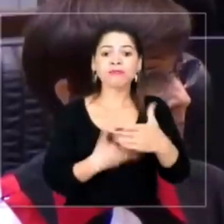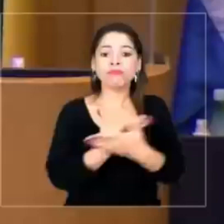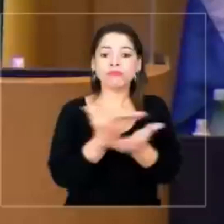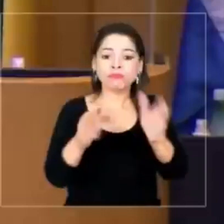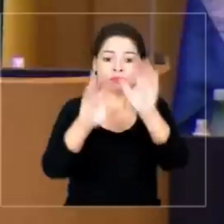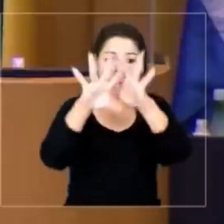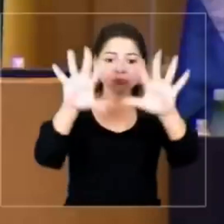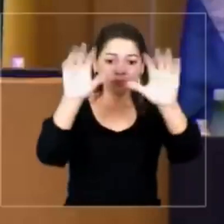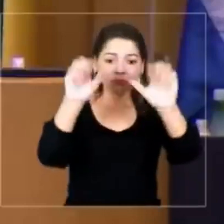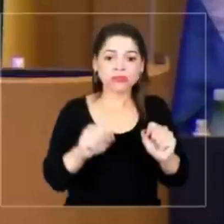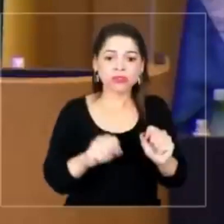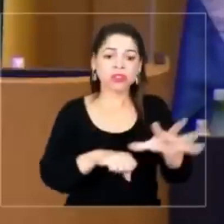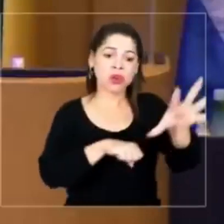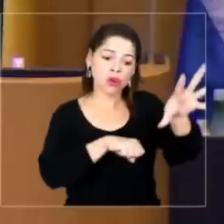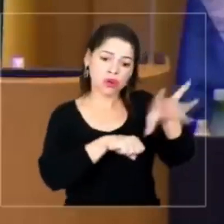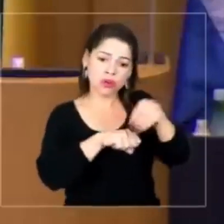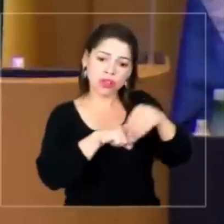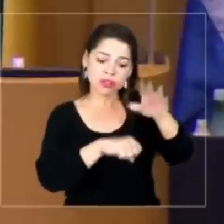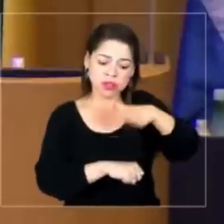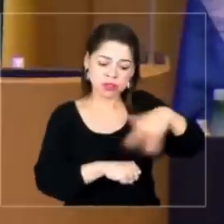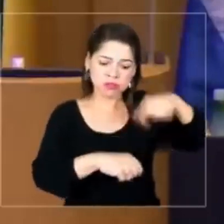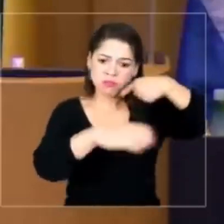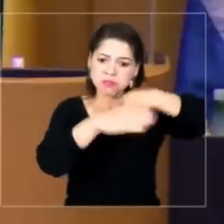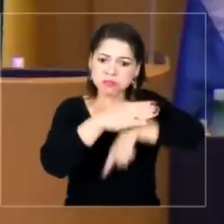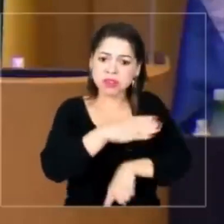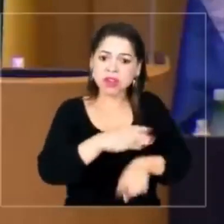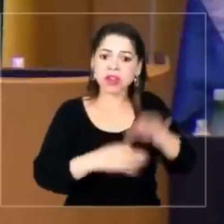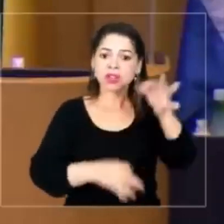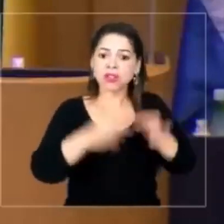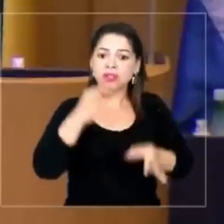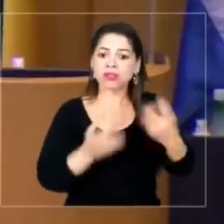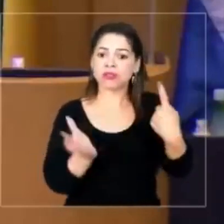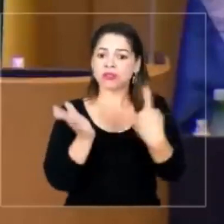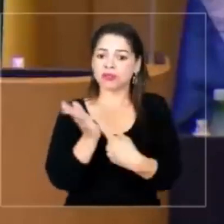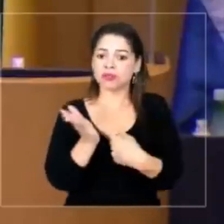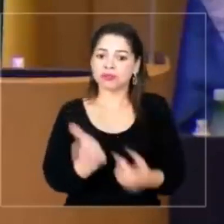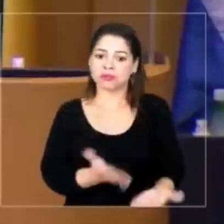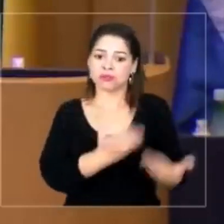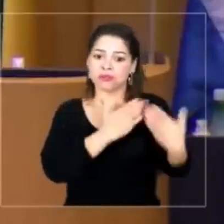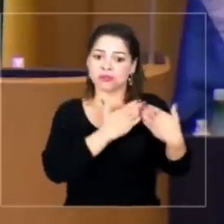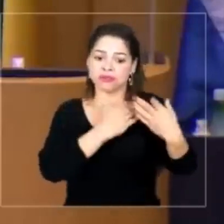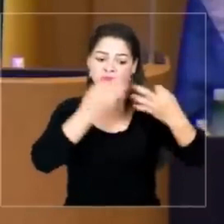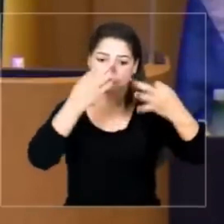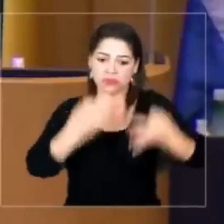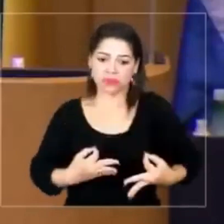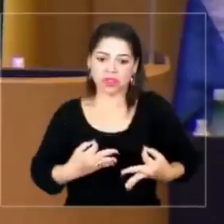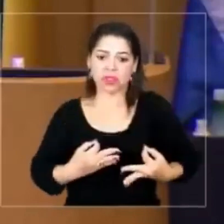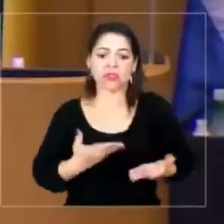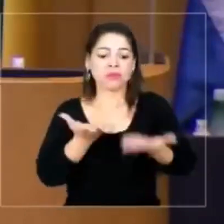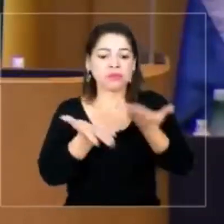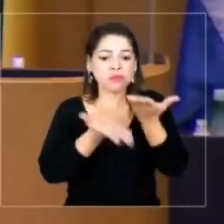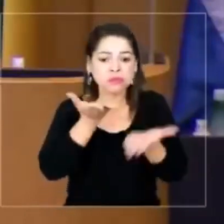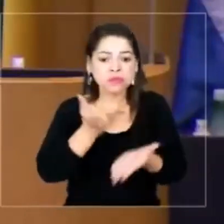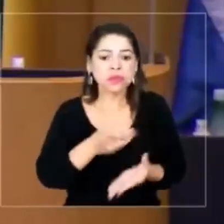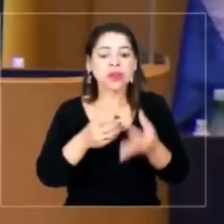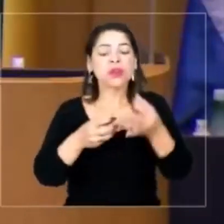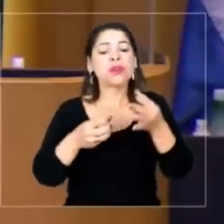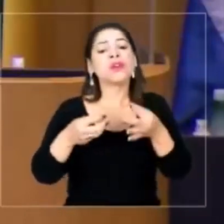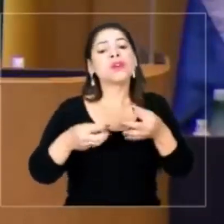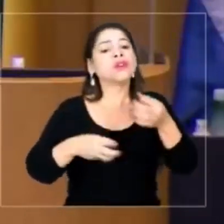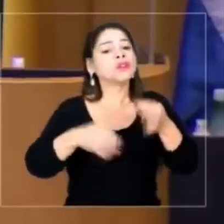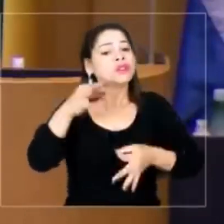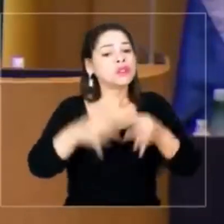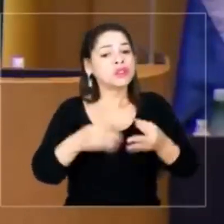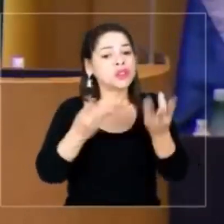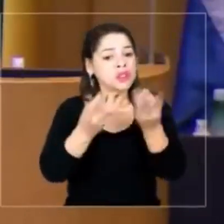vasto conhecimento jurídico e seu comprometimento irrestrito com a prestação jurisdicional de qualidade.